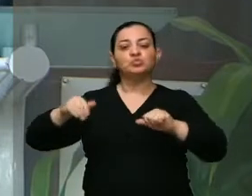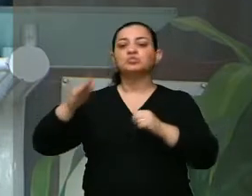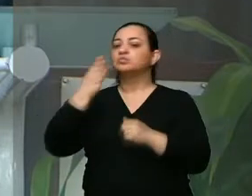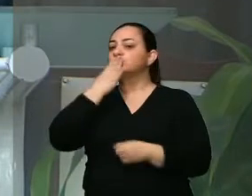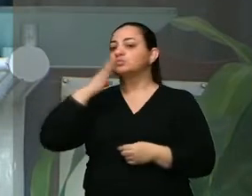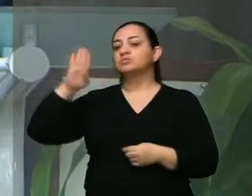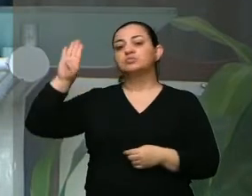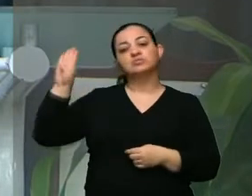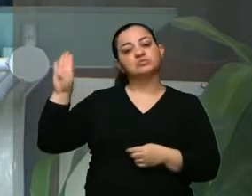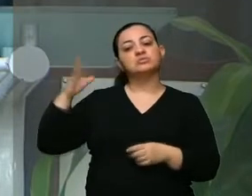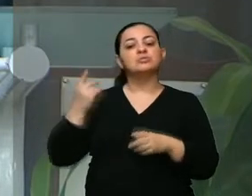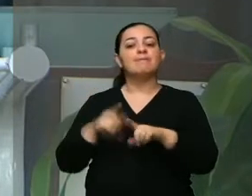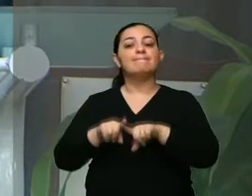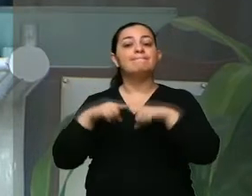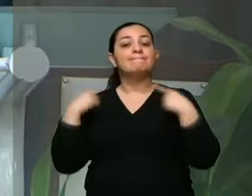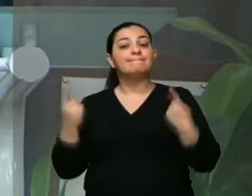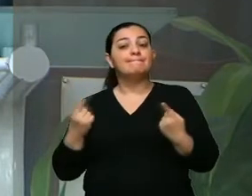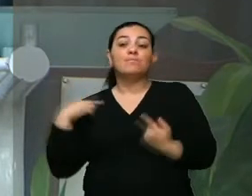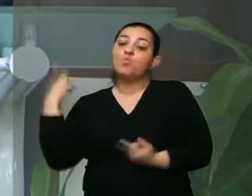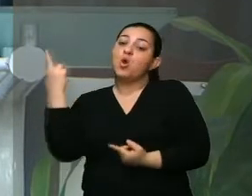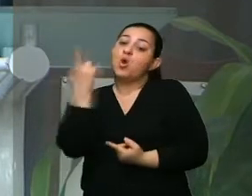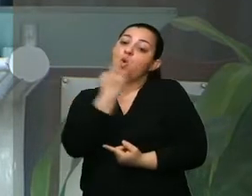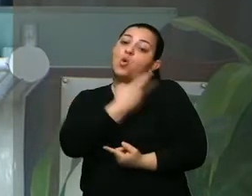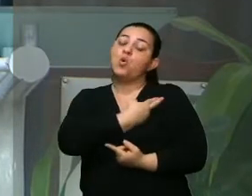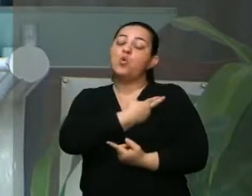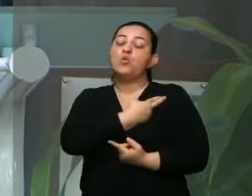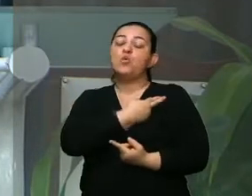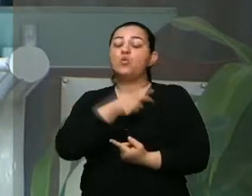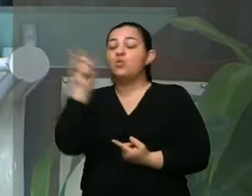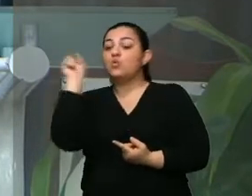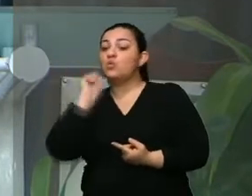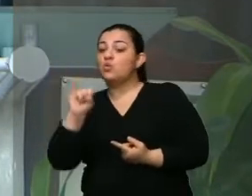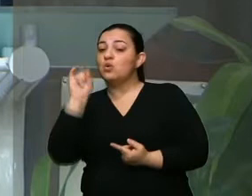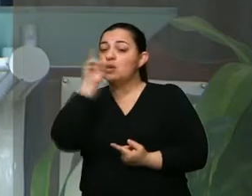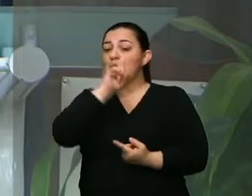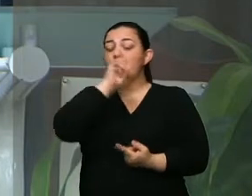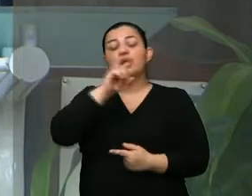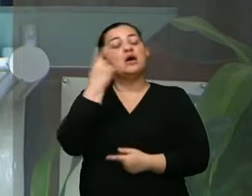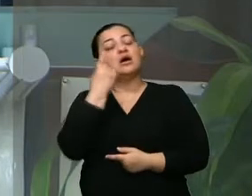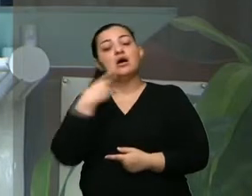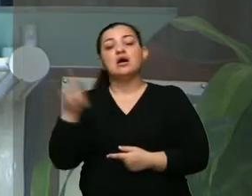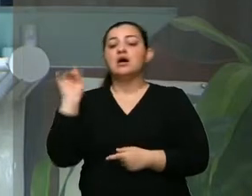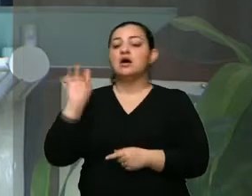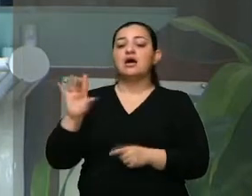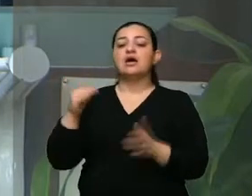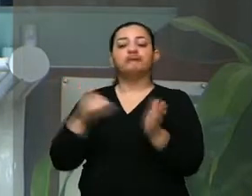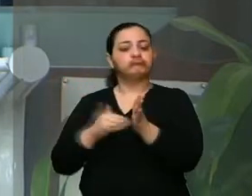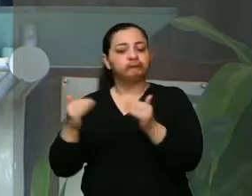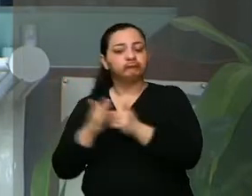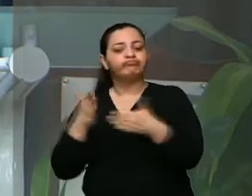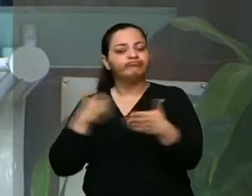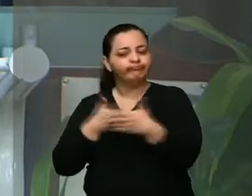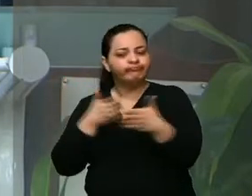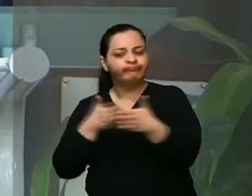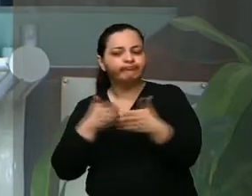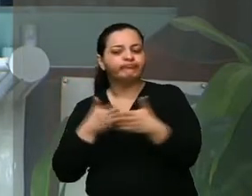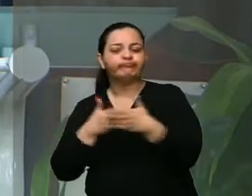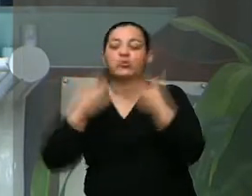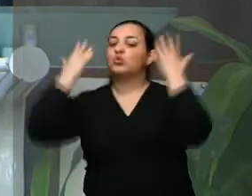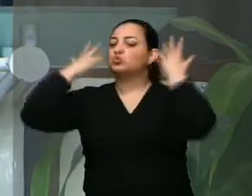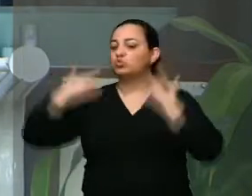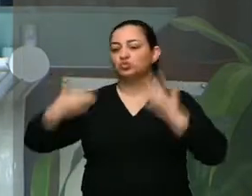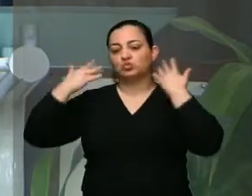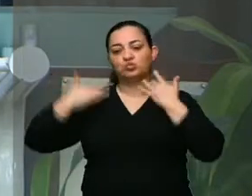mas nós se é falhar mos não vai ser uma privação de uma questão natural